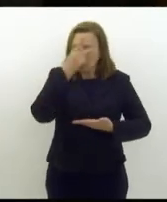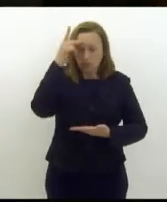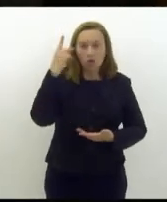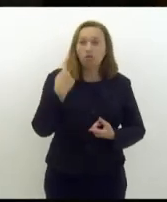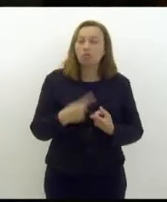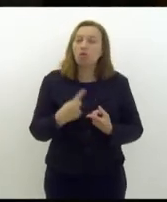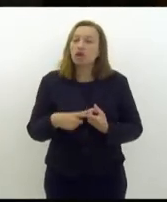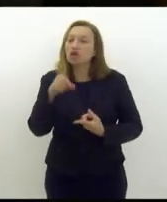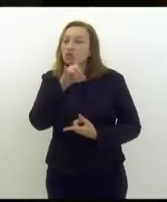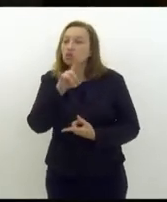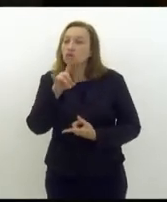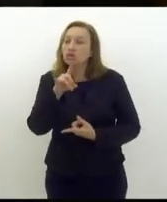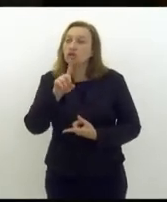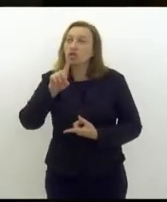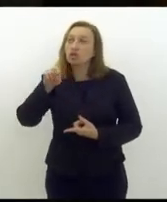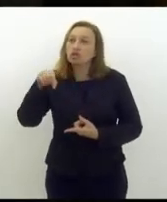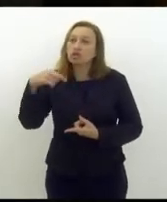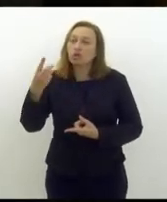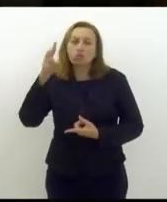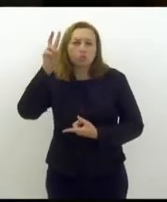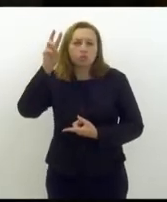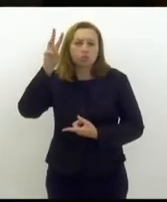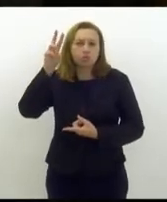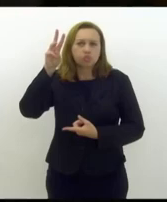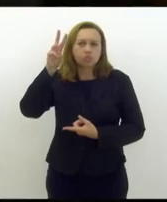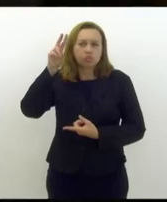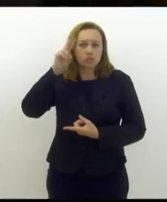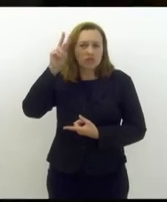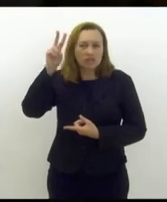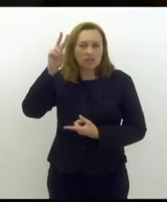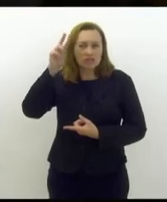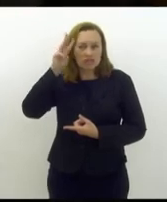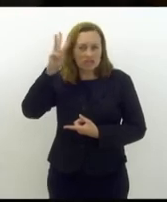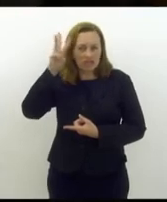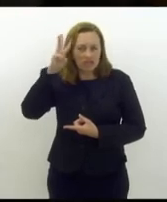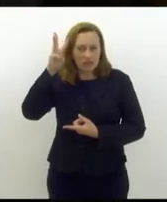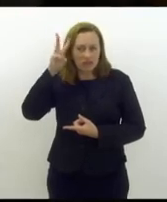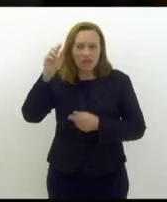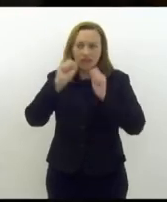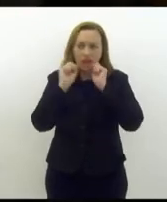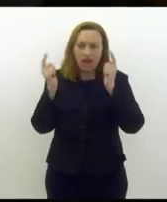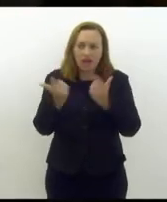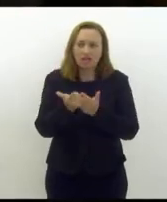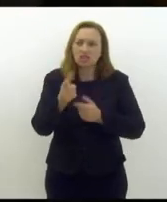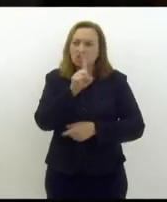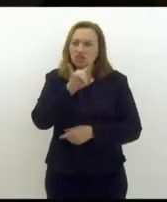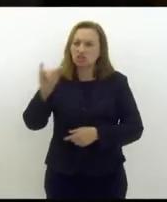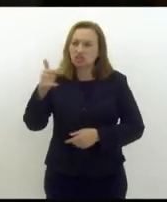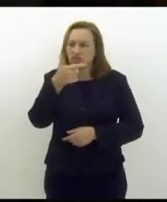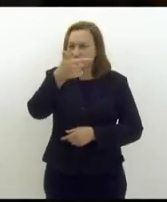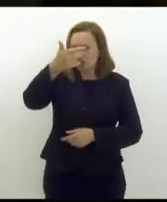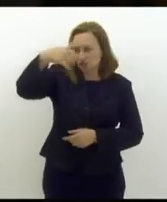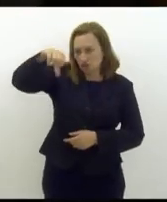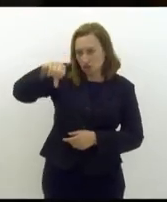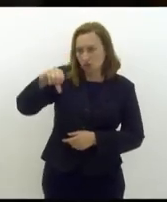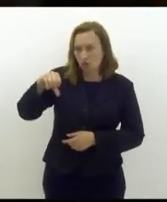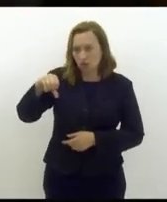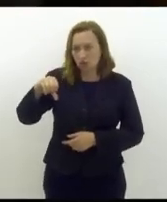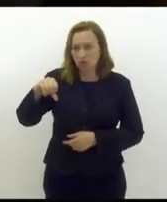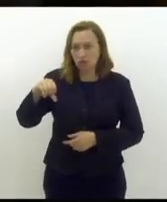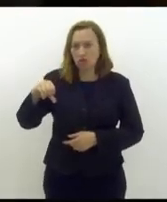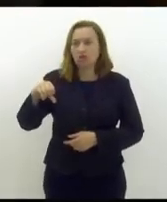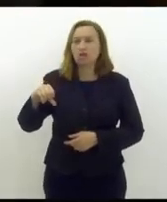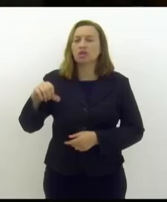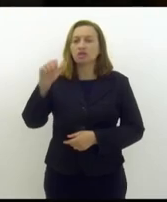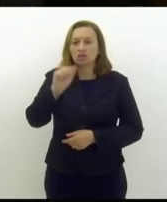no dia na próxima terça-feira que na Assembleia Legislativa dia 29/08 às 10